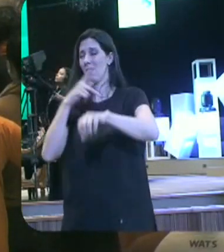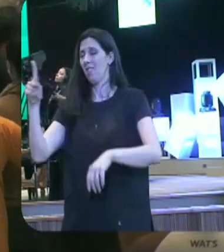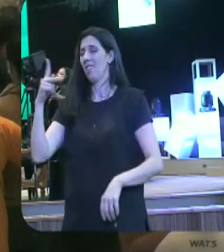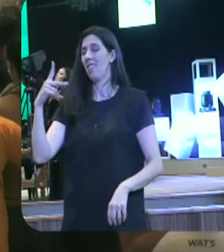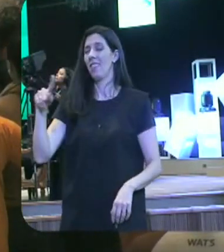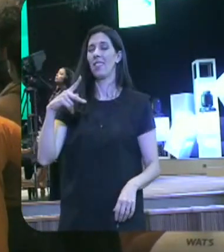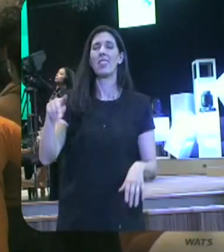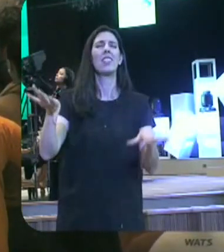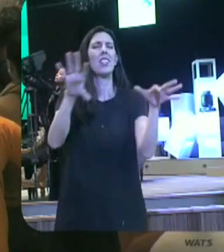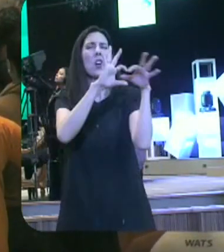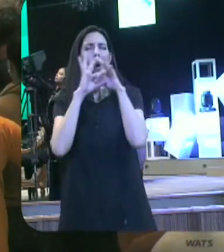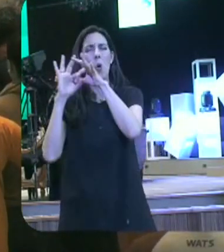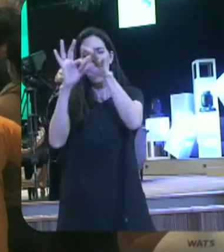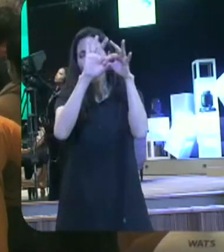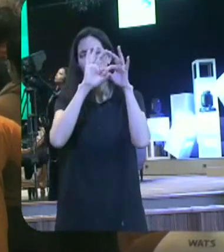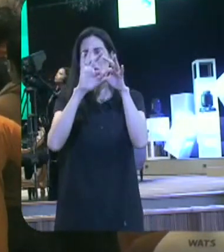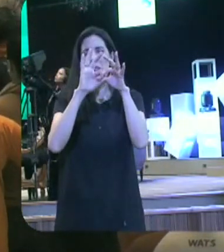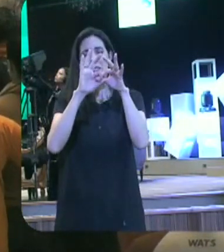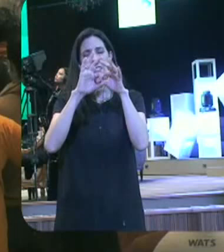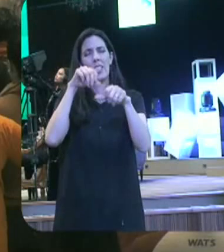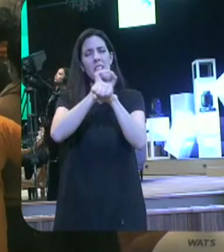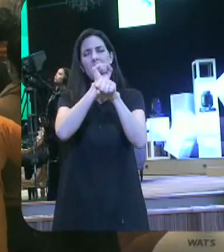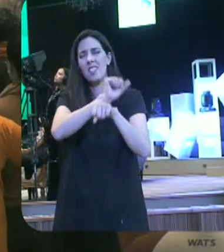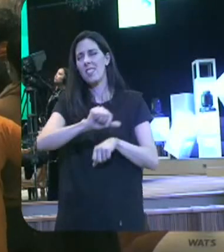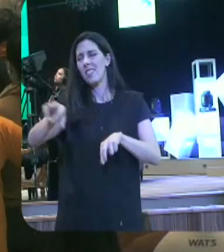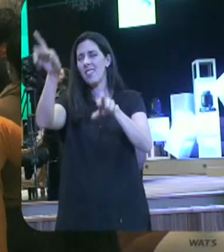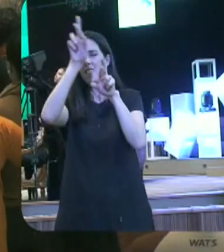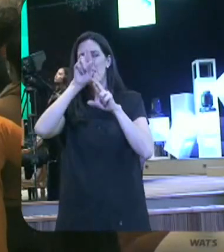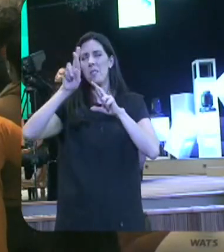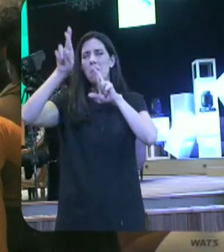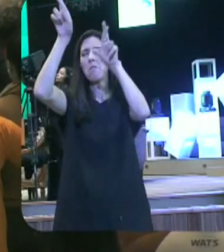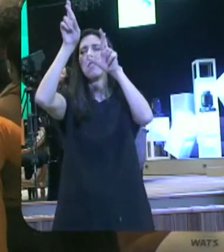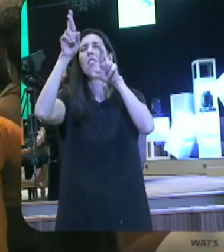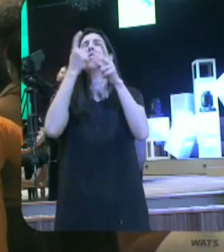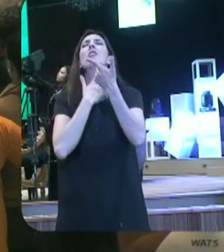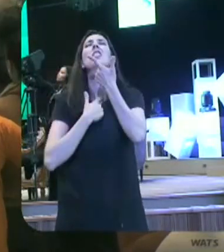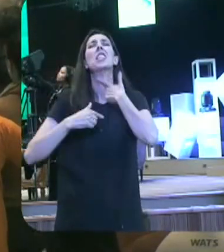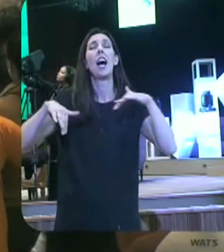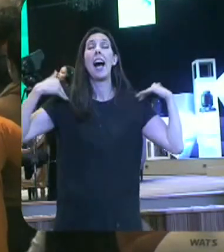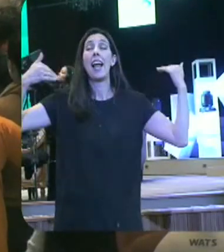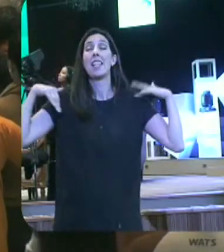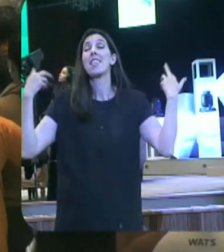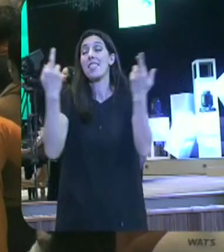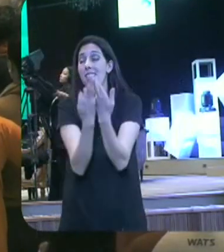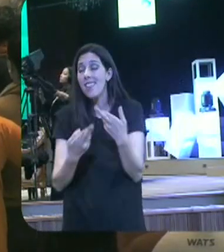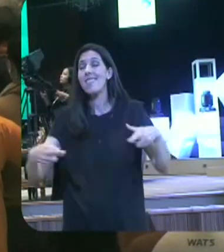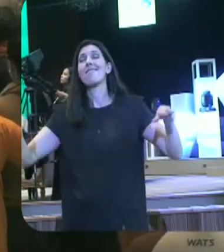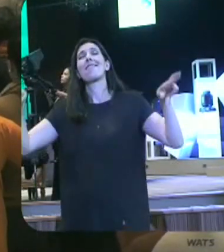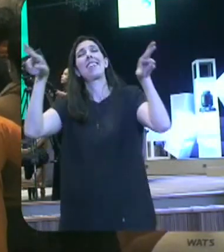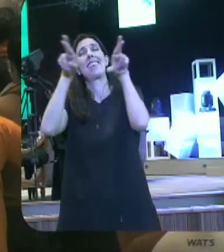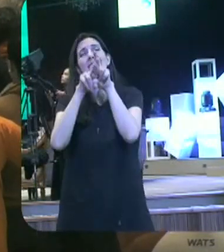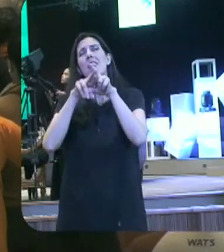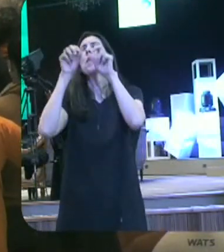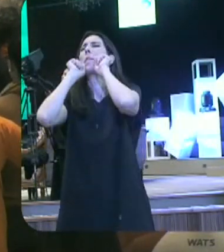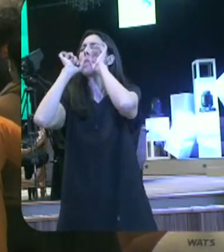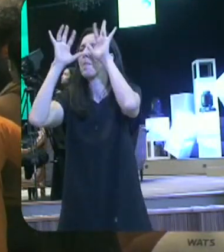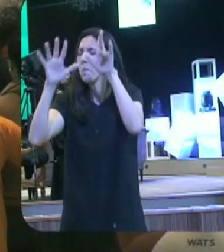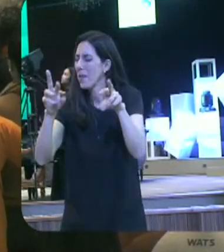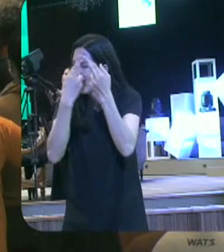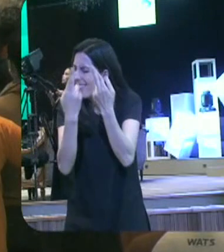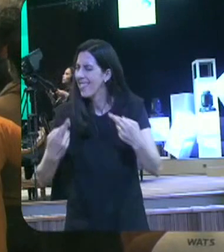restauração da comunhão, restauração da esperança, restauração da alegria, restauração da